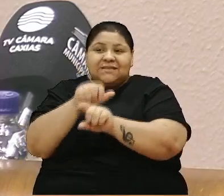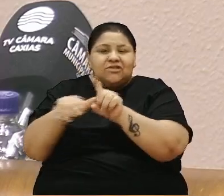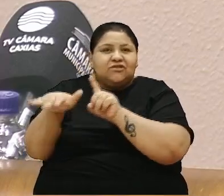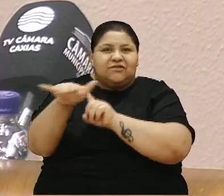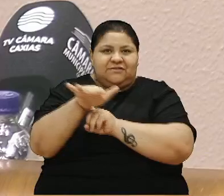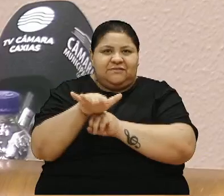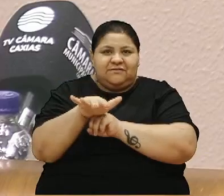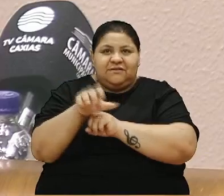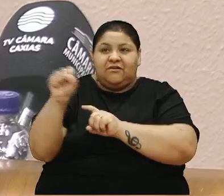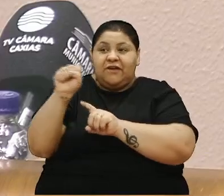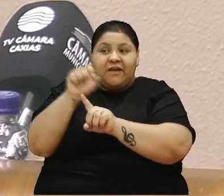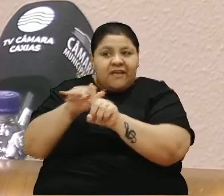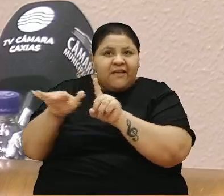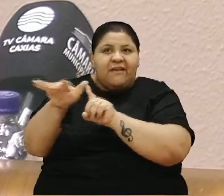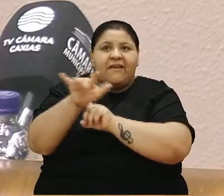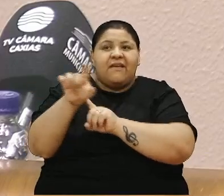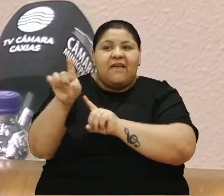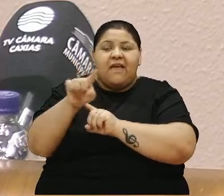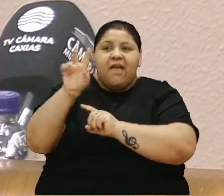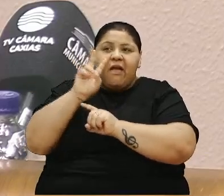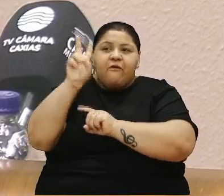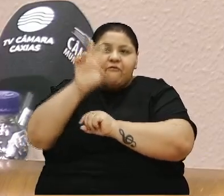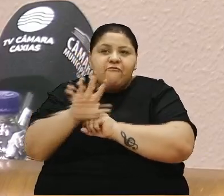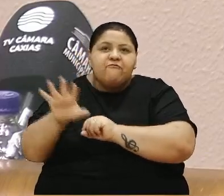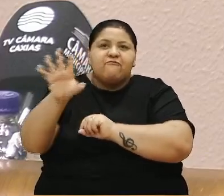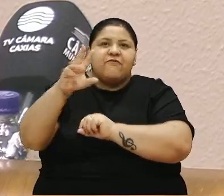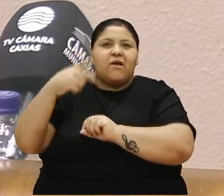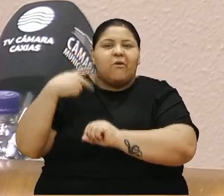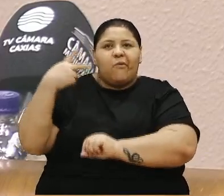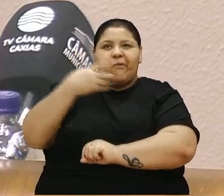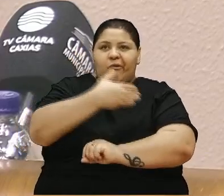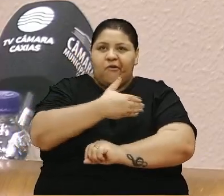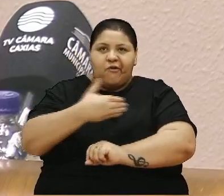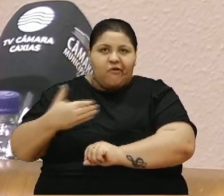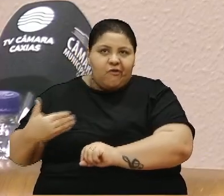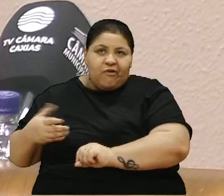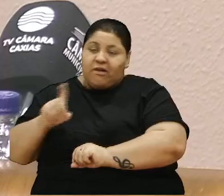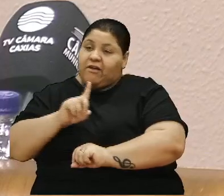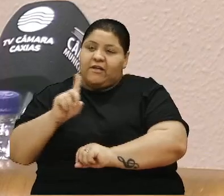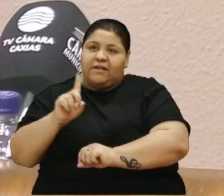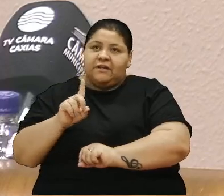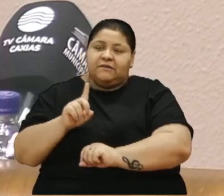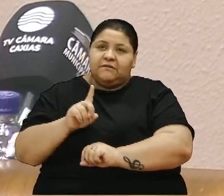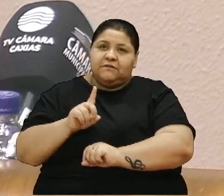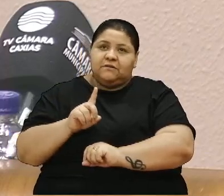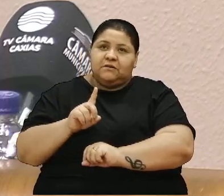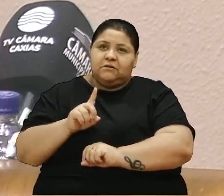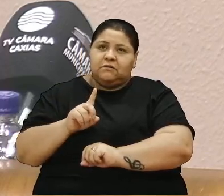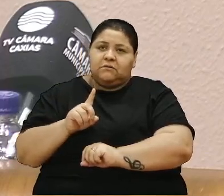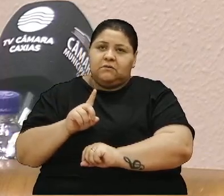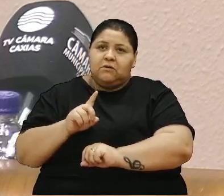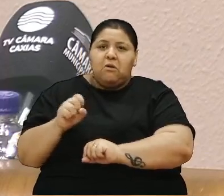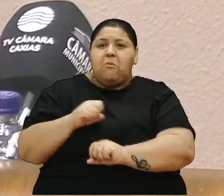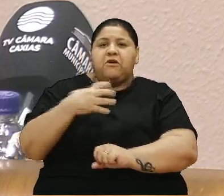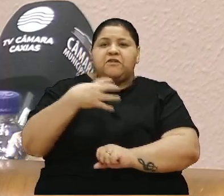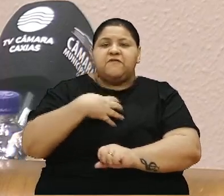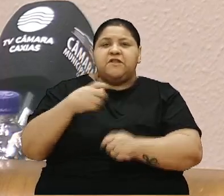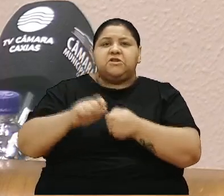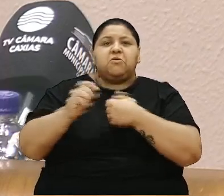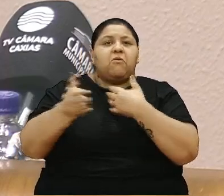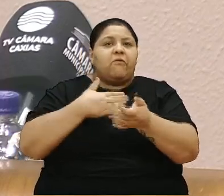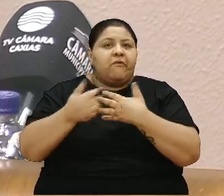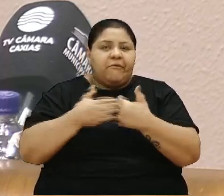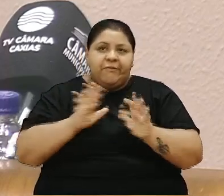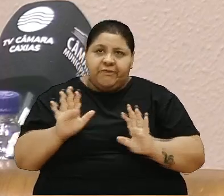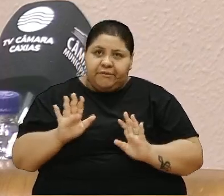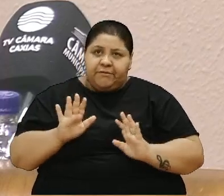E a assistência social ainda é vista como uma política pública, e não é vista como uma política pública, que pode ser feita de qualquer jeito. Na verdade, a